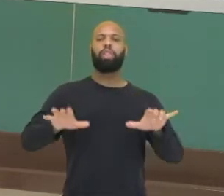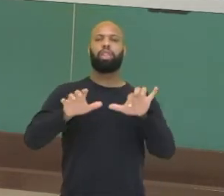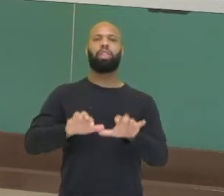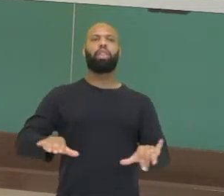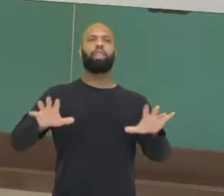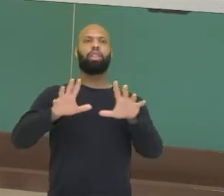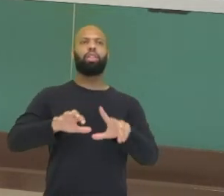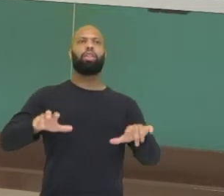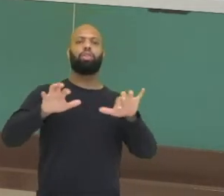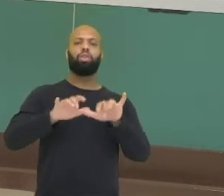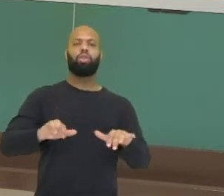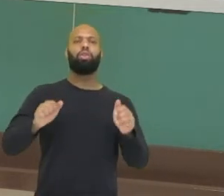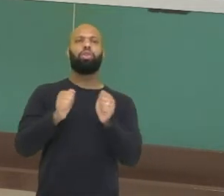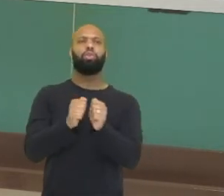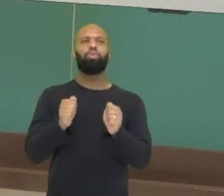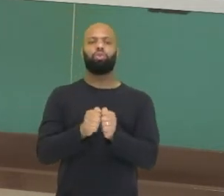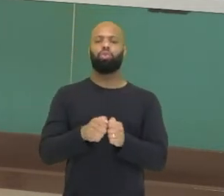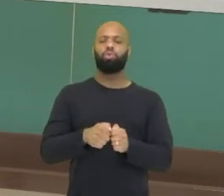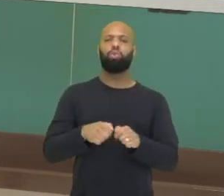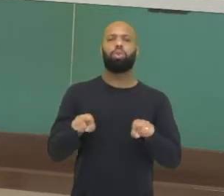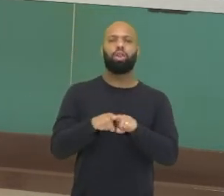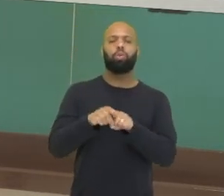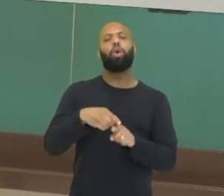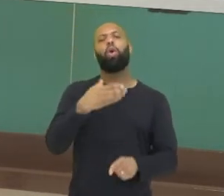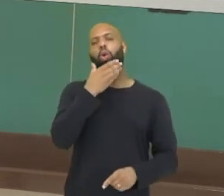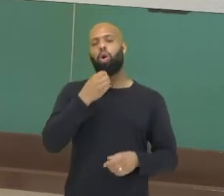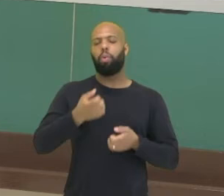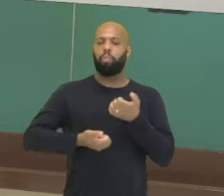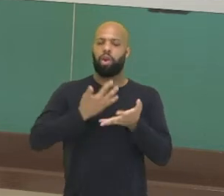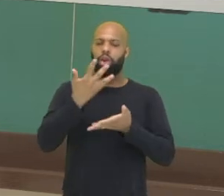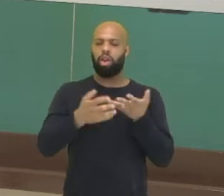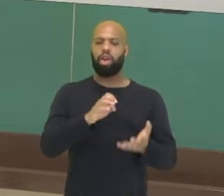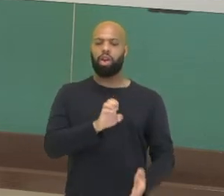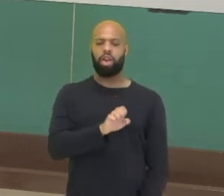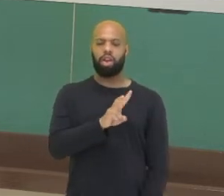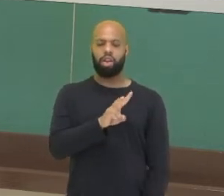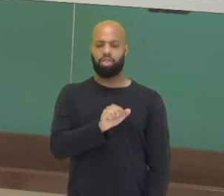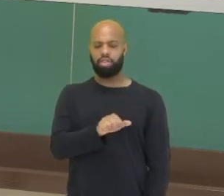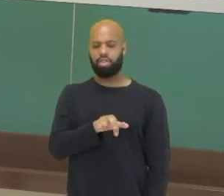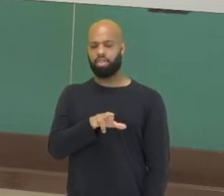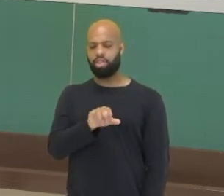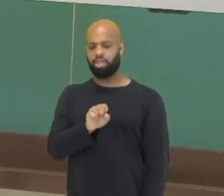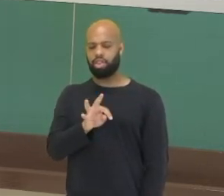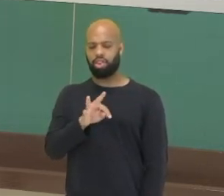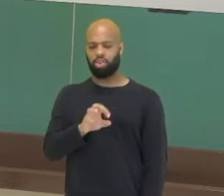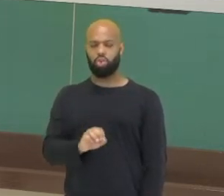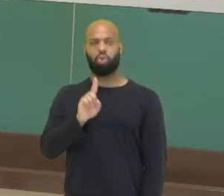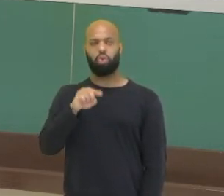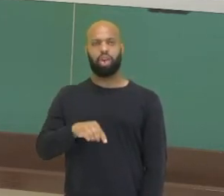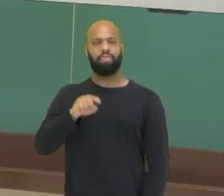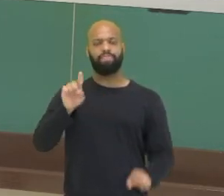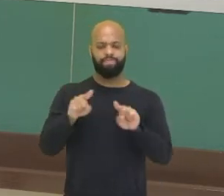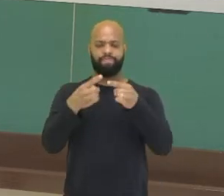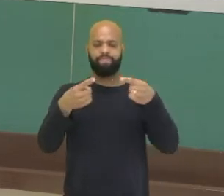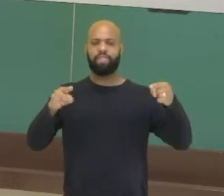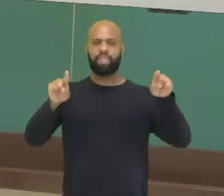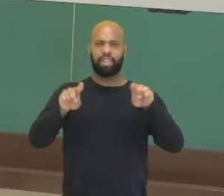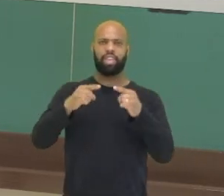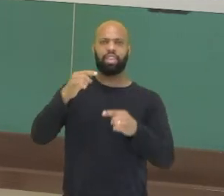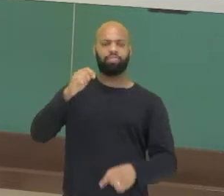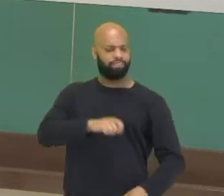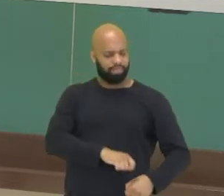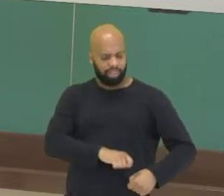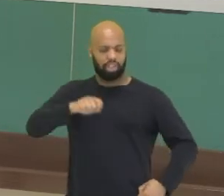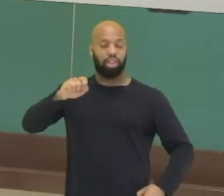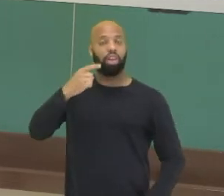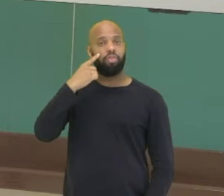compondo junto com o poeta Evaristo da Veiga, que fez a letra, trazendo esse hino da independência. Olha a importância desse momento